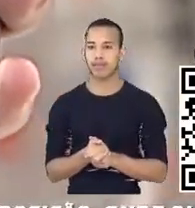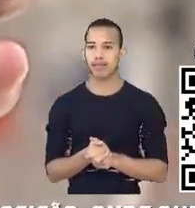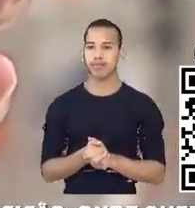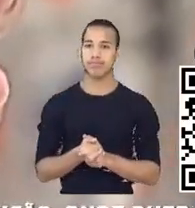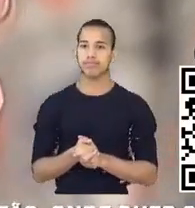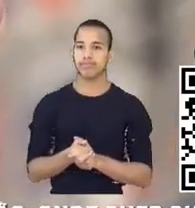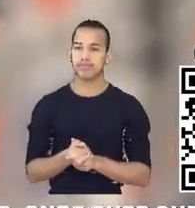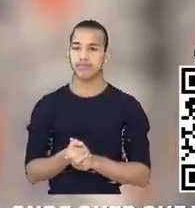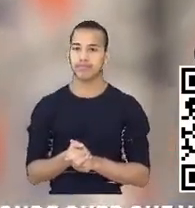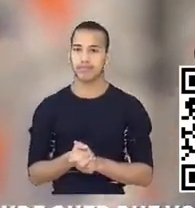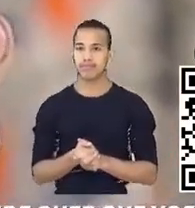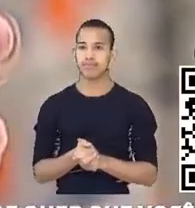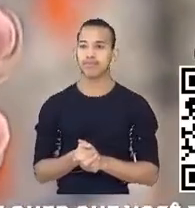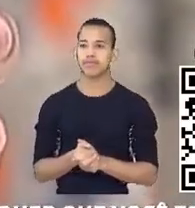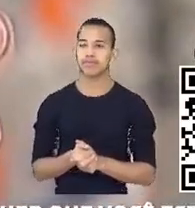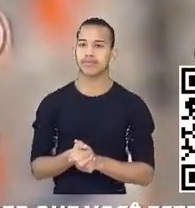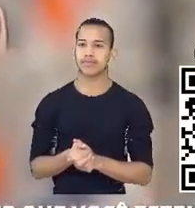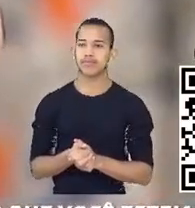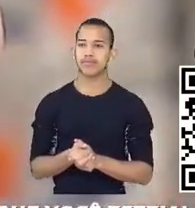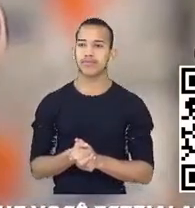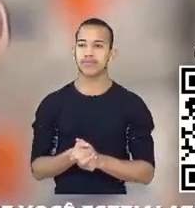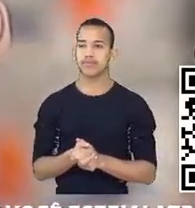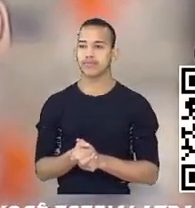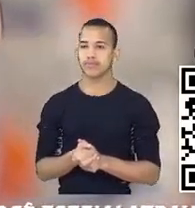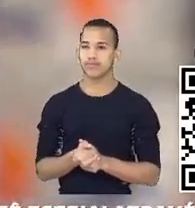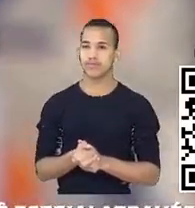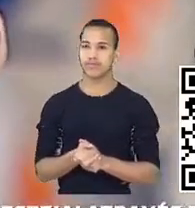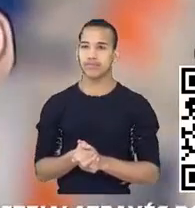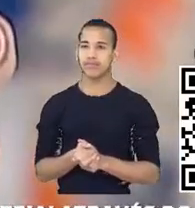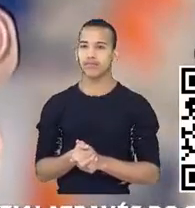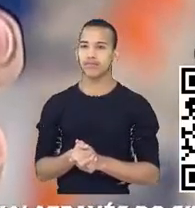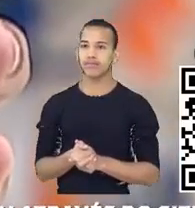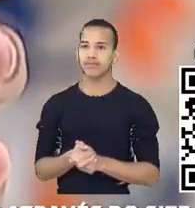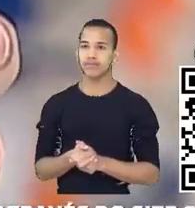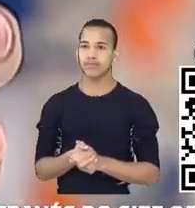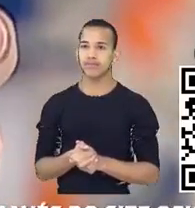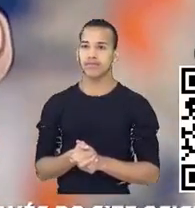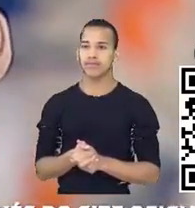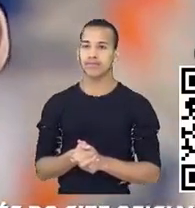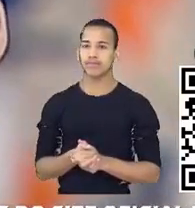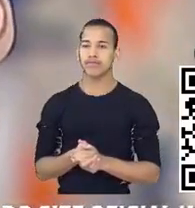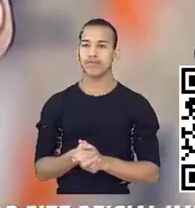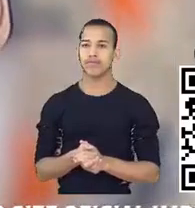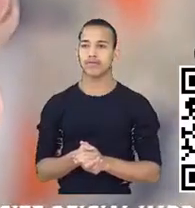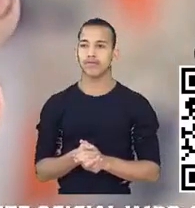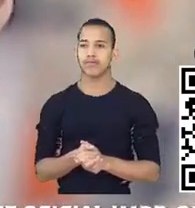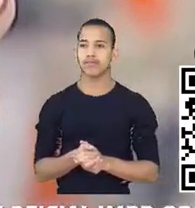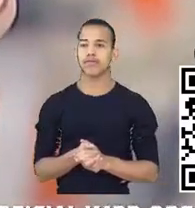tá dentro do celular. Tem não, ó. A foto tá aí também, pra o senhor ver qual é a foto que tá aí. Tá estourado ali,